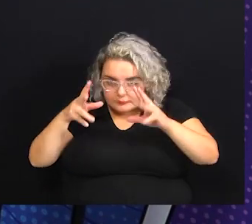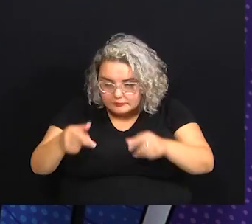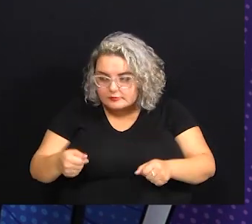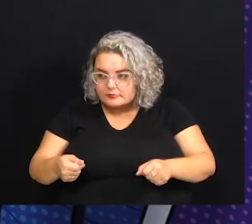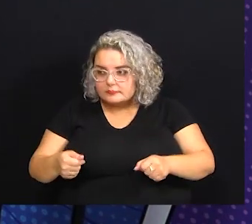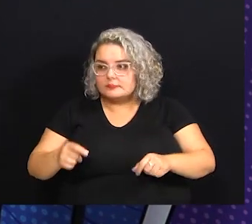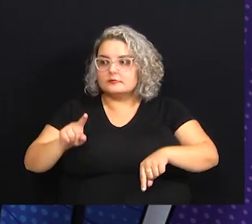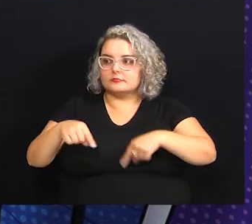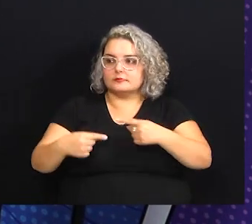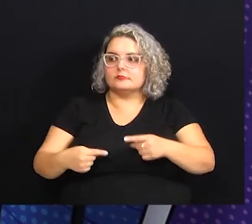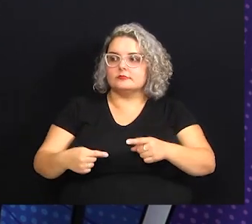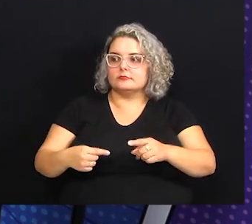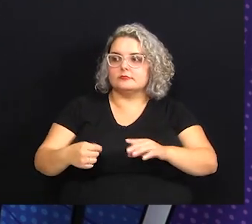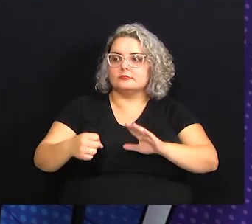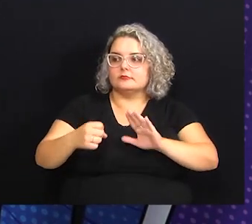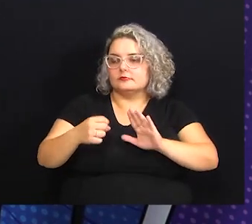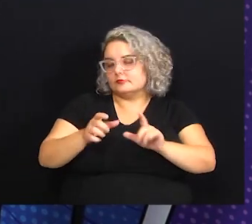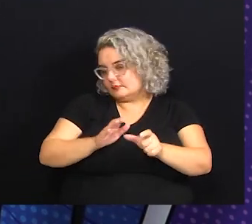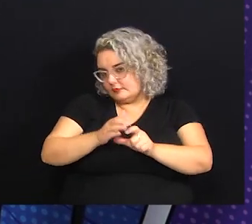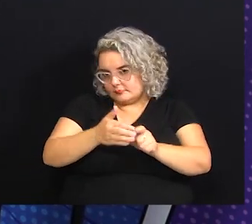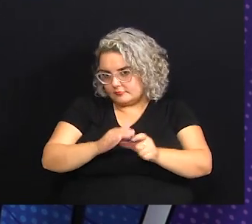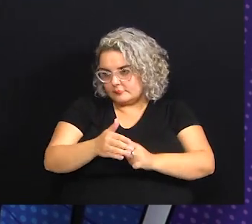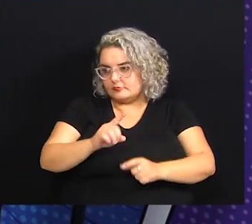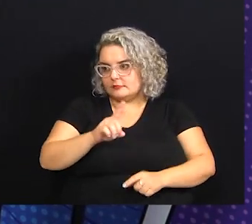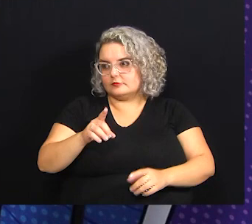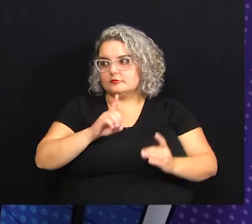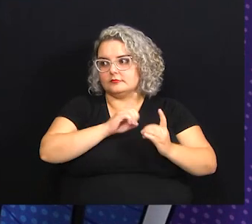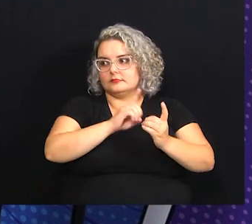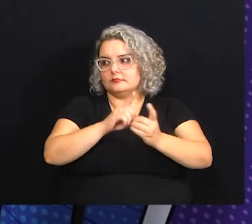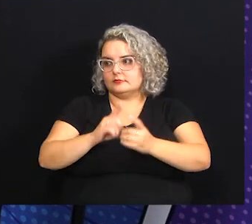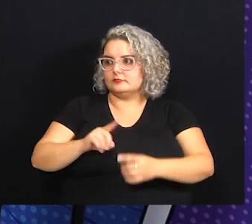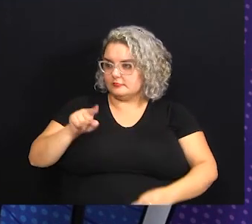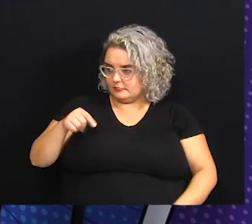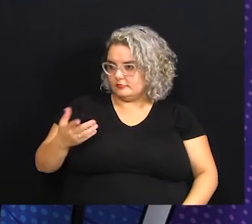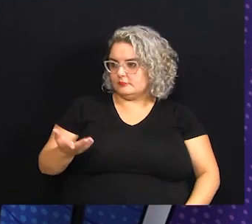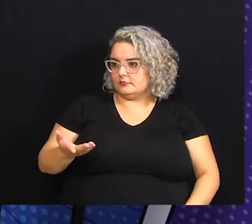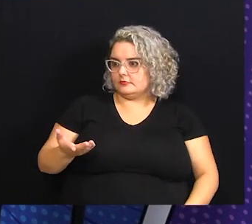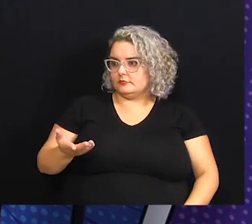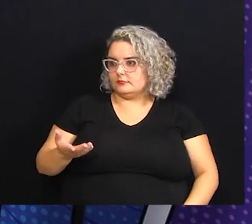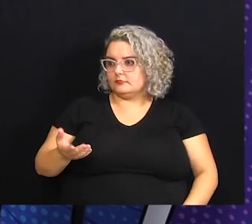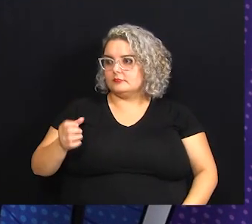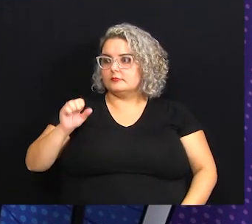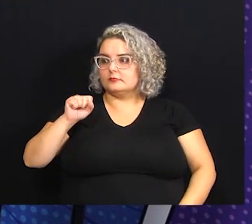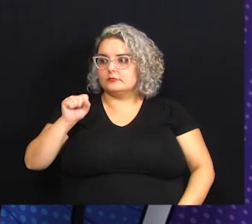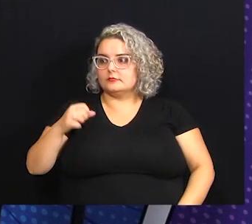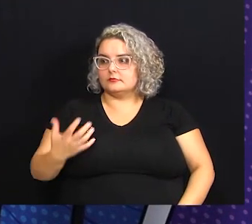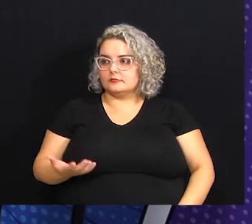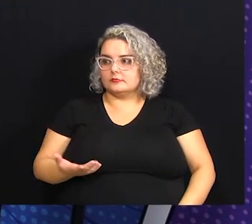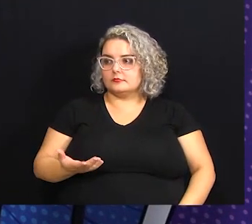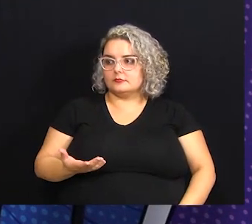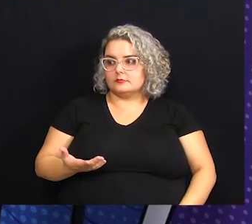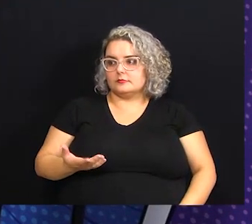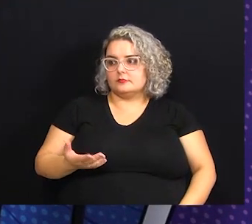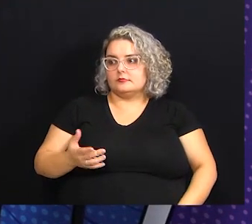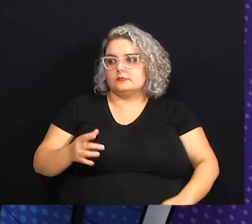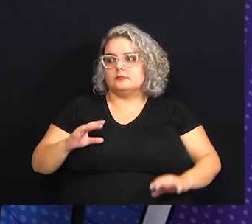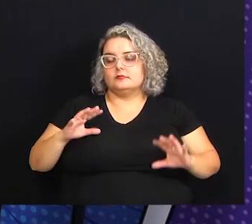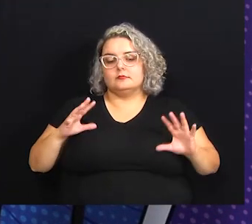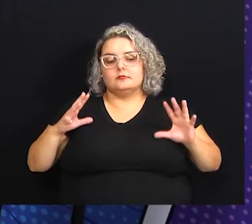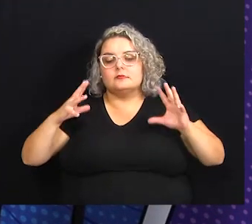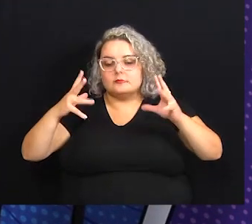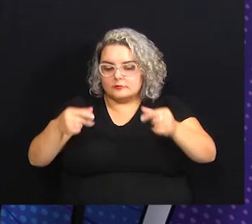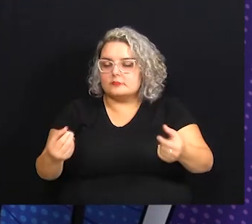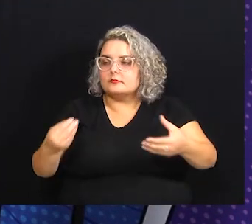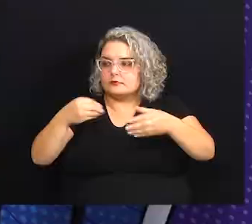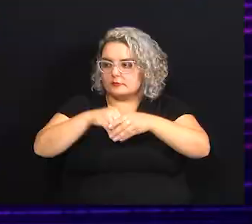né? Outras siglas que ainda não são contempladas nessa sigla, né? Sim, o mais engloba todo mundo.